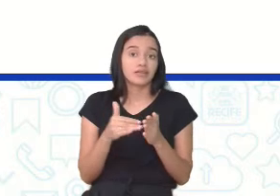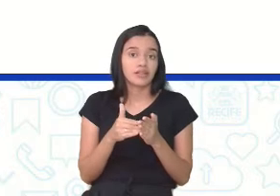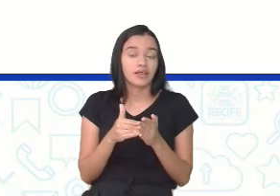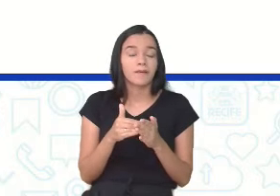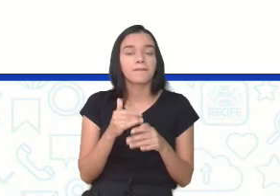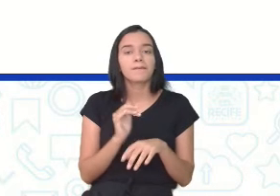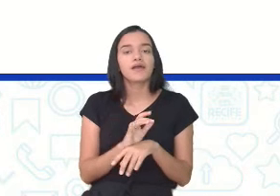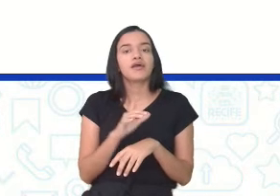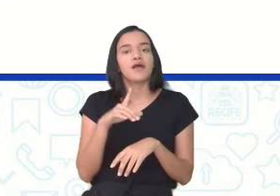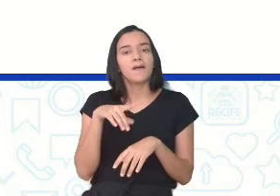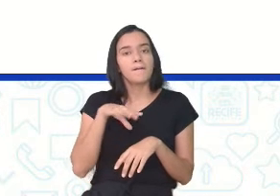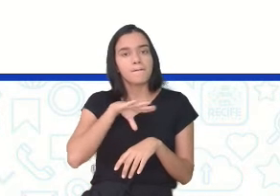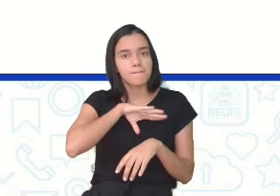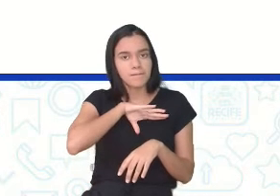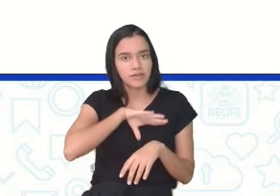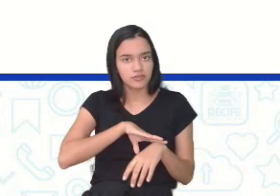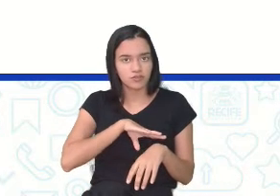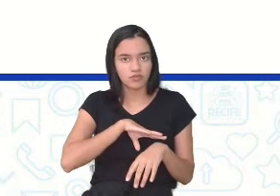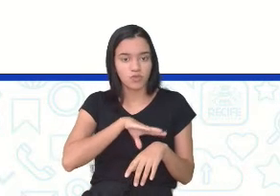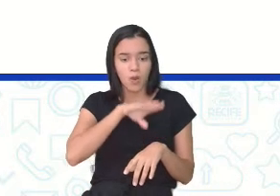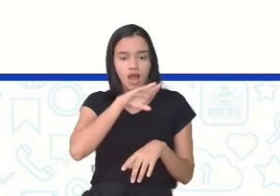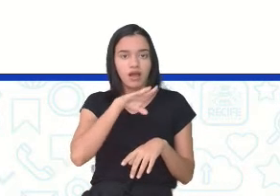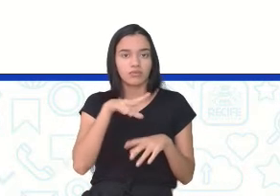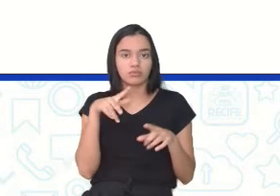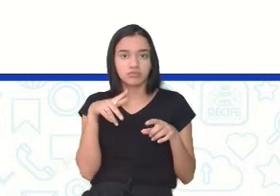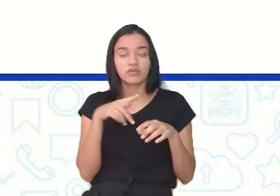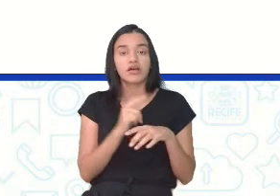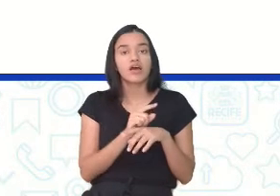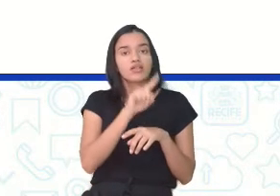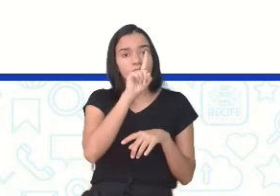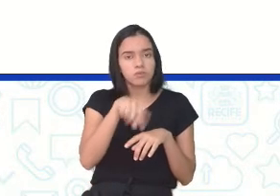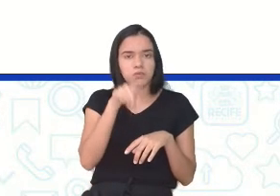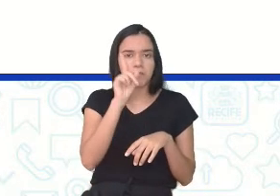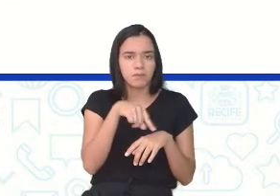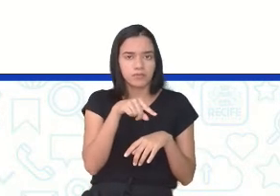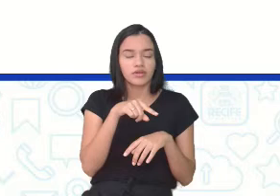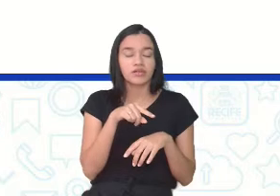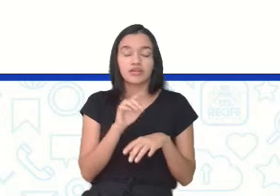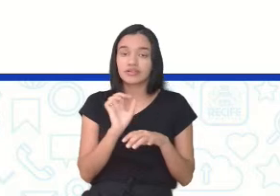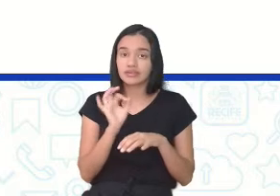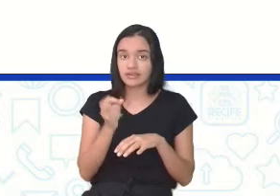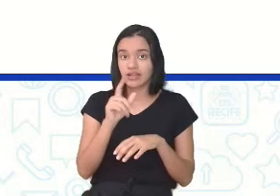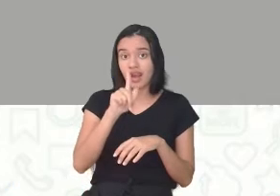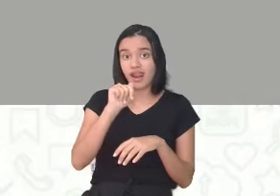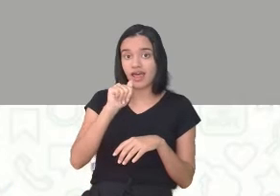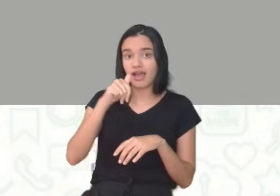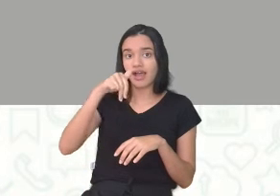não fez a laqueadura, ela vai poder engravidar. Tá